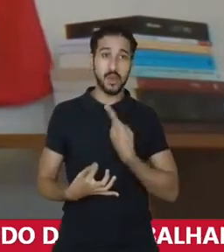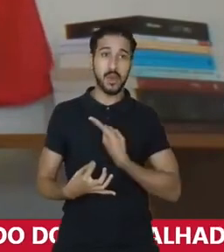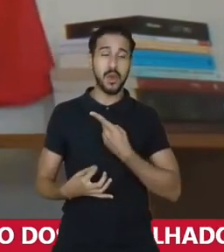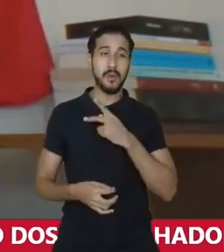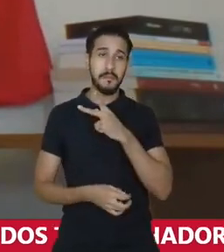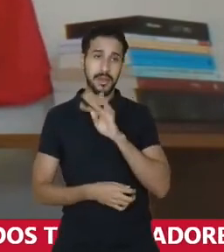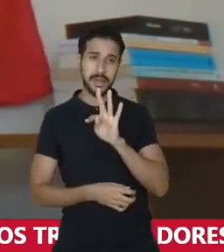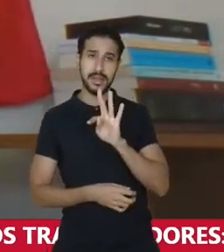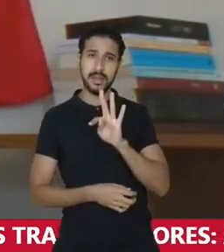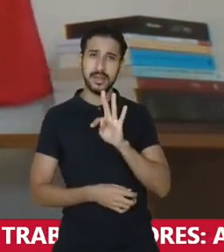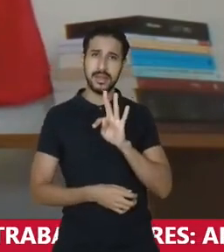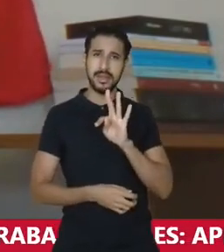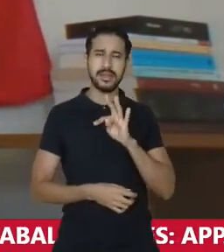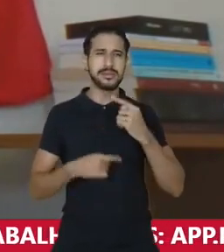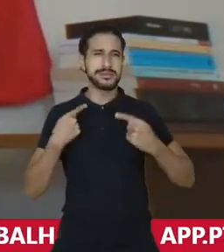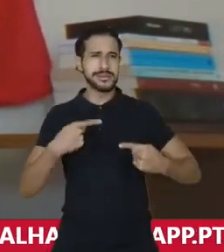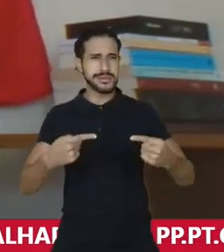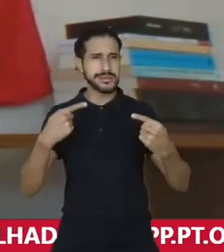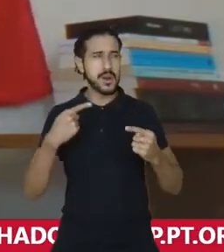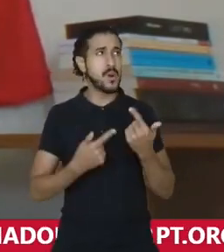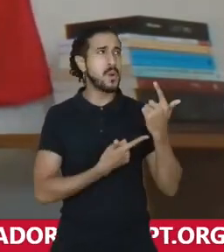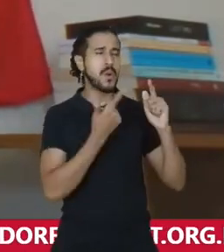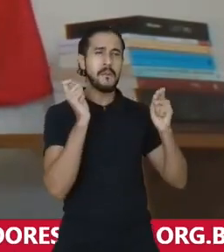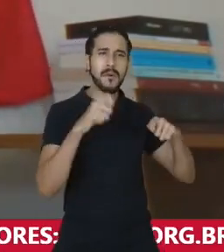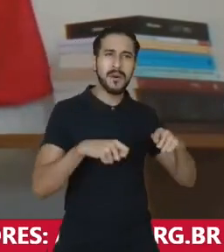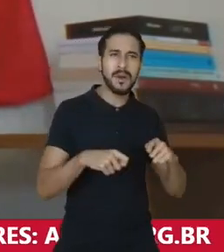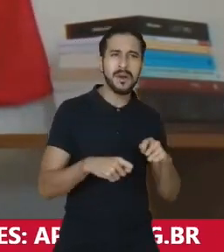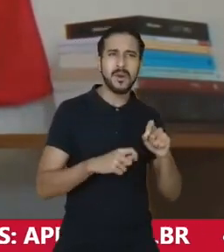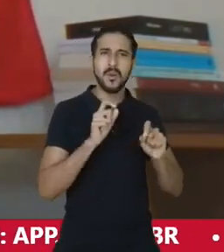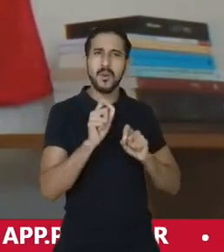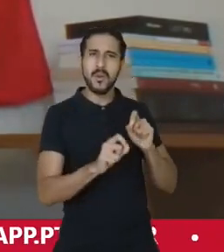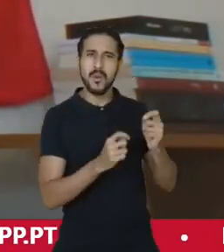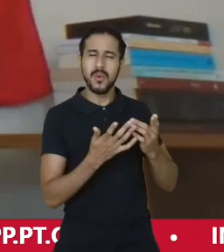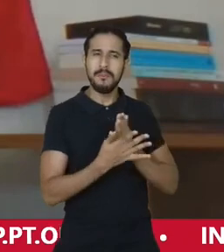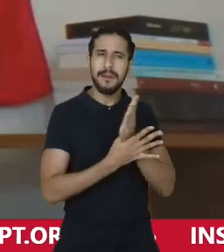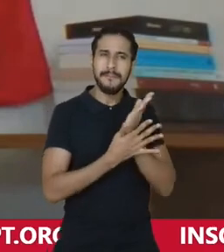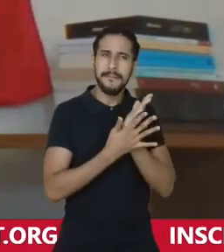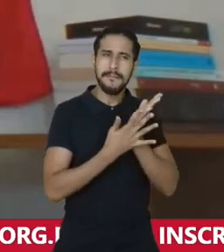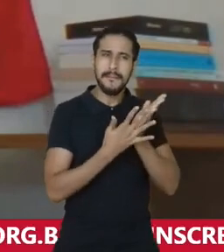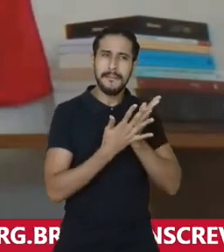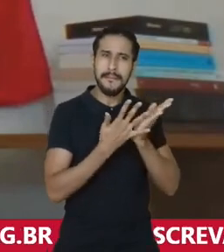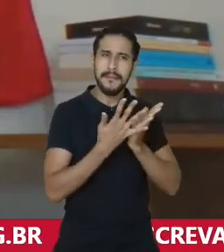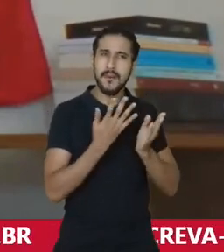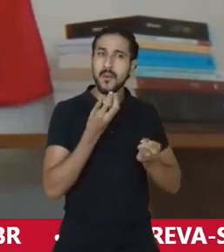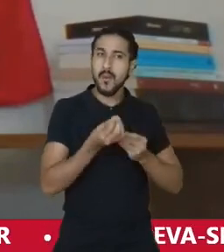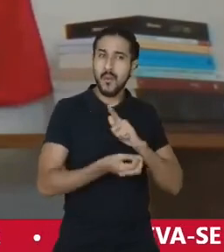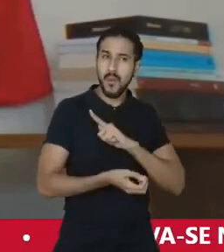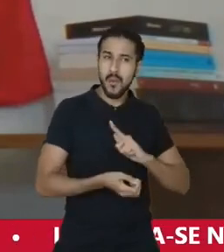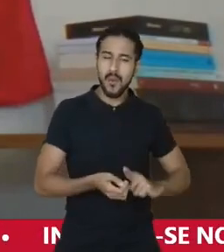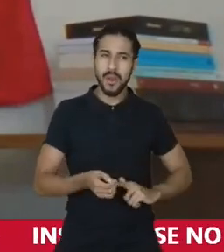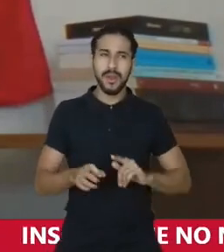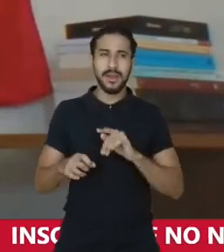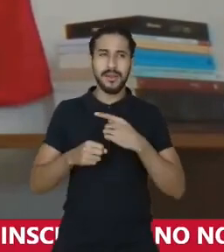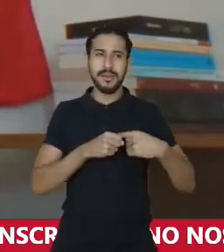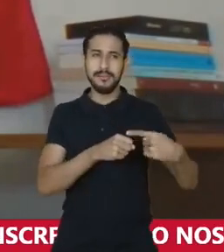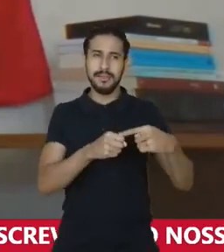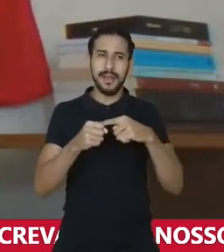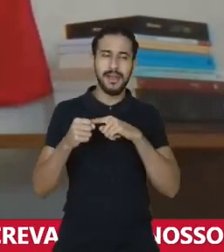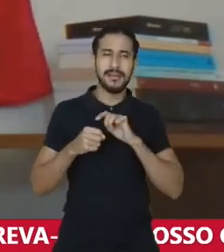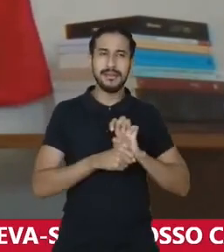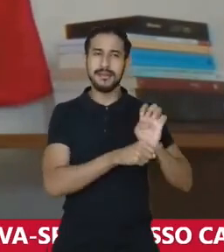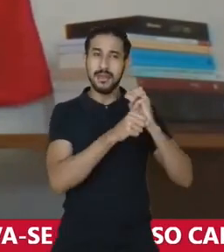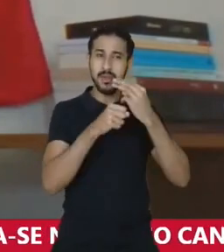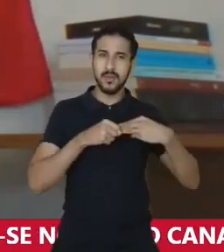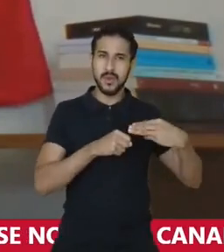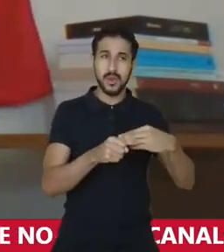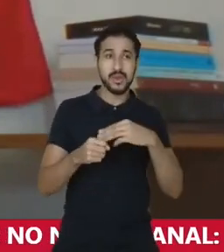dos Trabalhadores, que estamos discutindo alternativas e a possibilidade de governar cidades, estados e municípios, a discussão